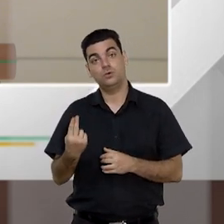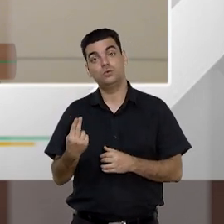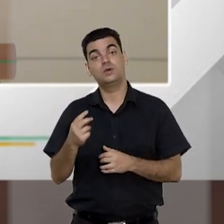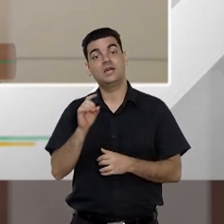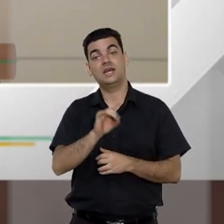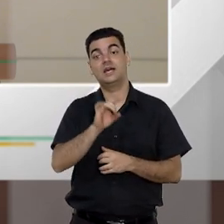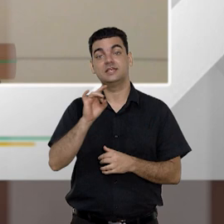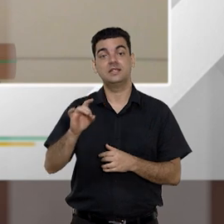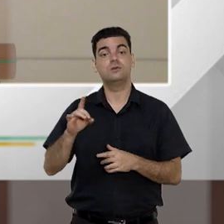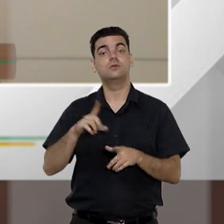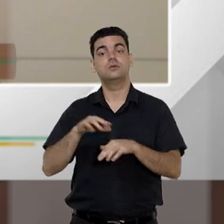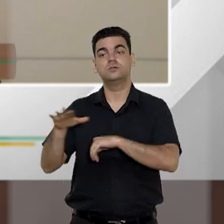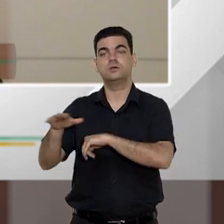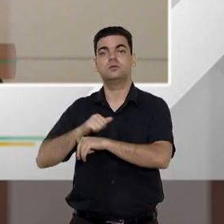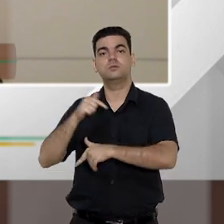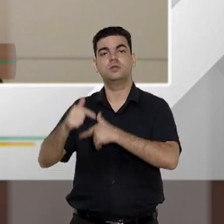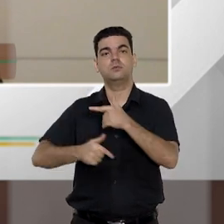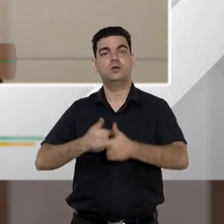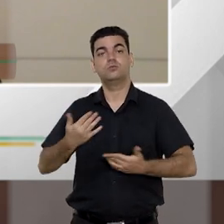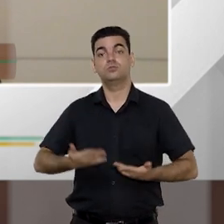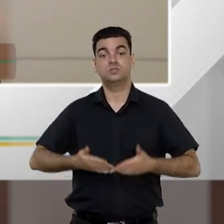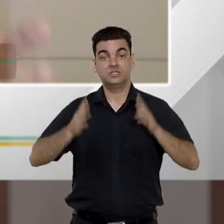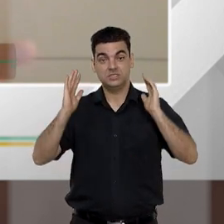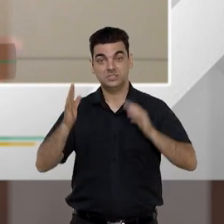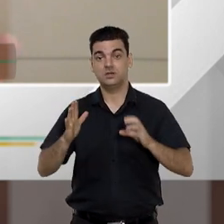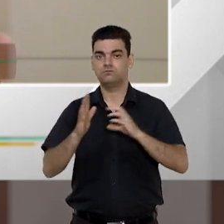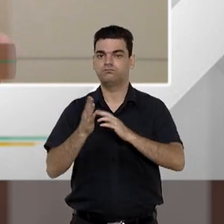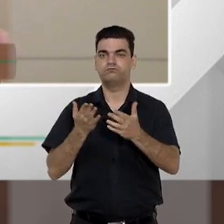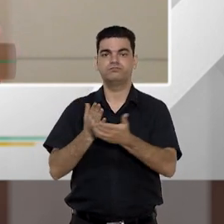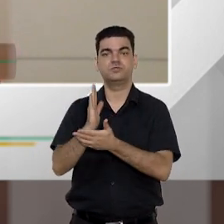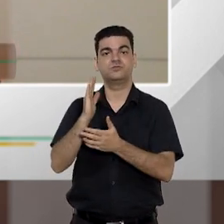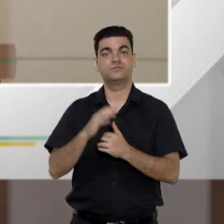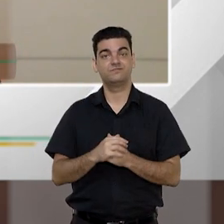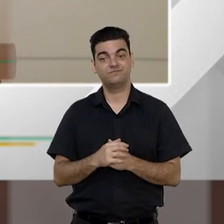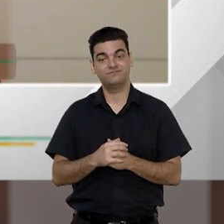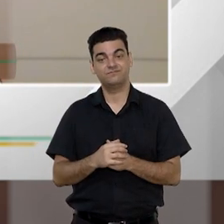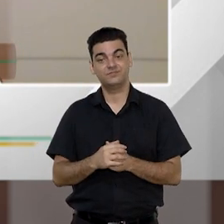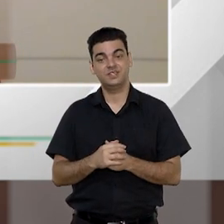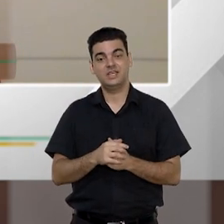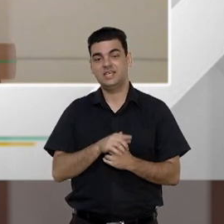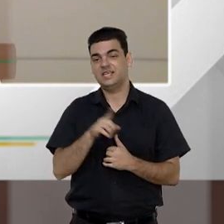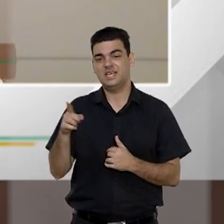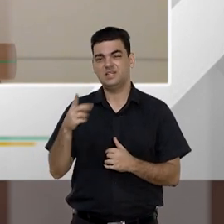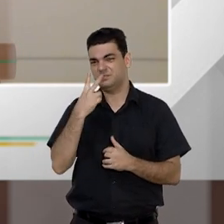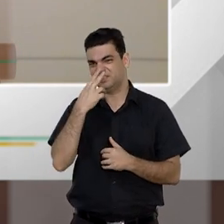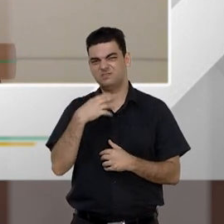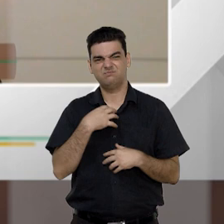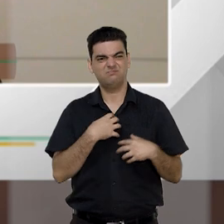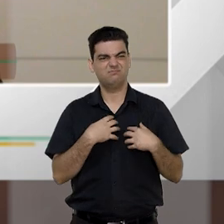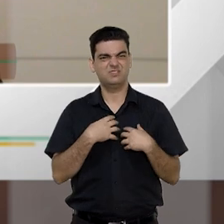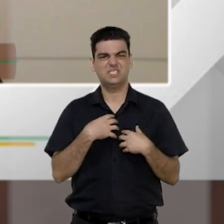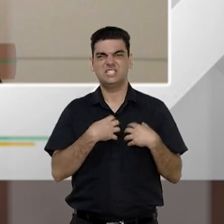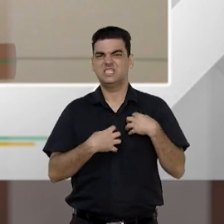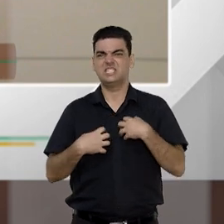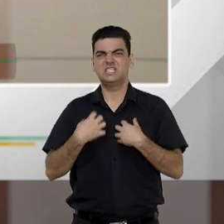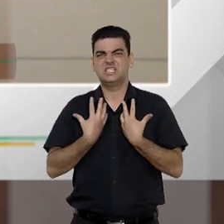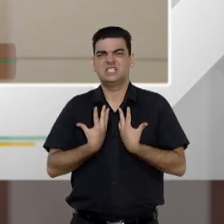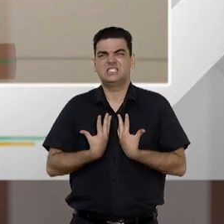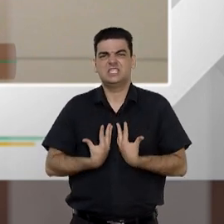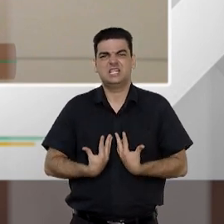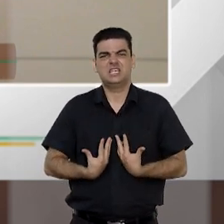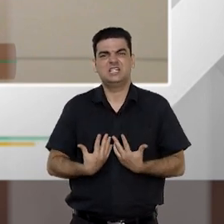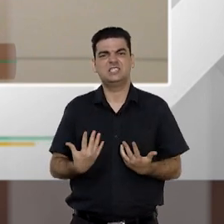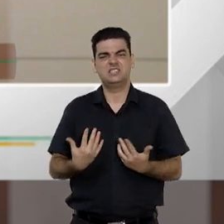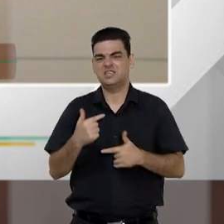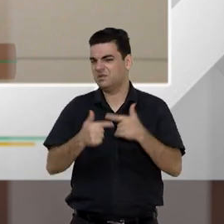dispostas as funções comissionadas aos servidores concursados, que trabalham, ficam estimulados a trabalhar melhor,